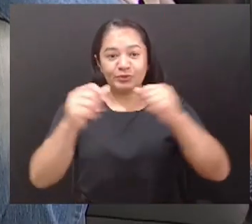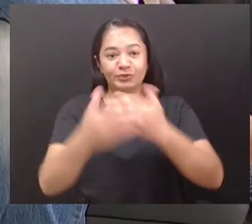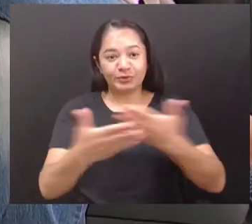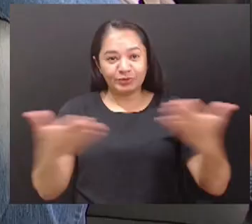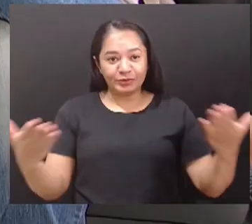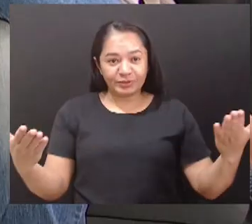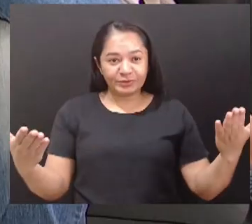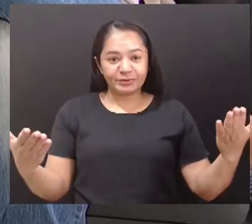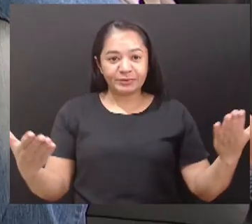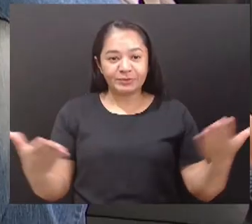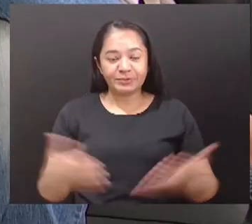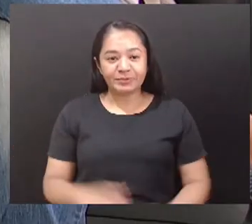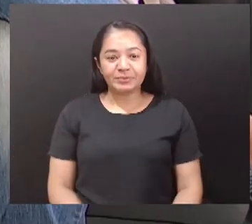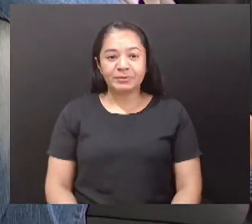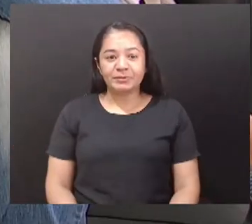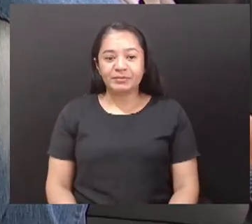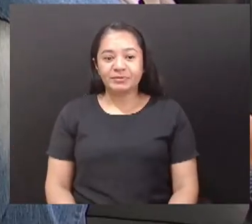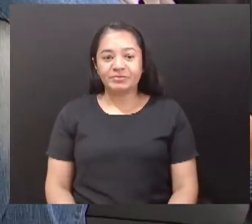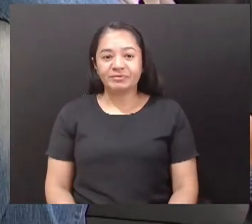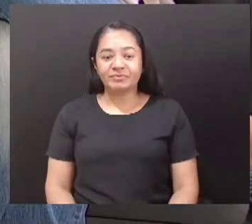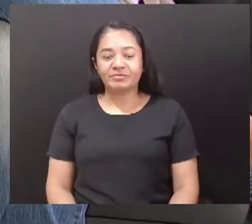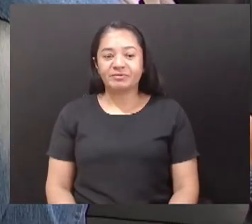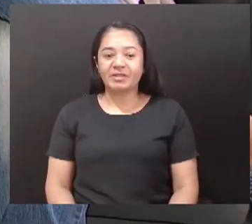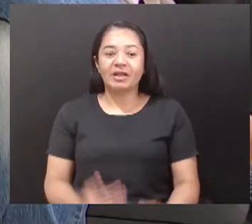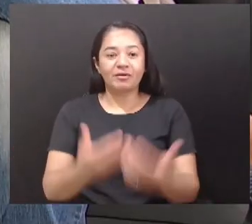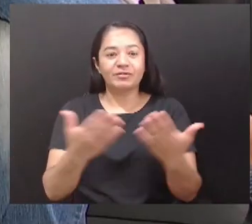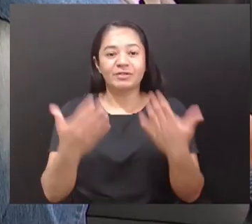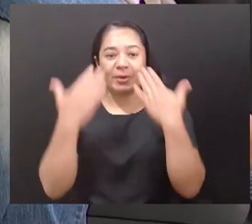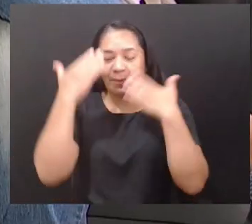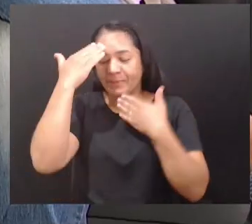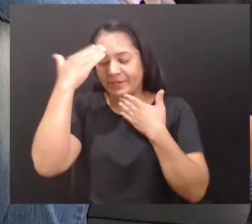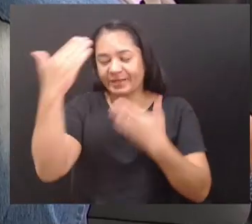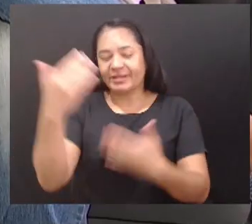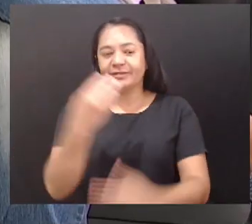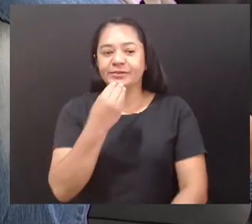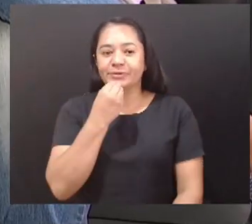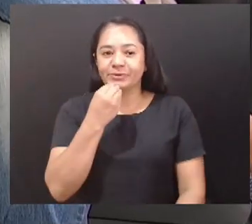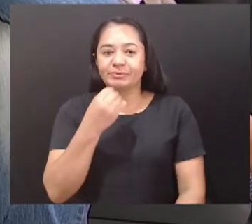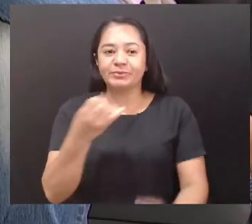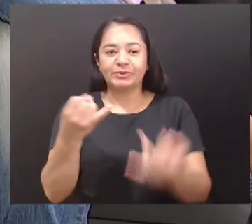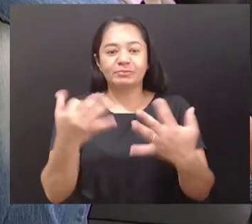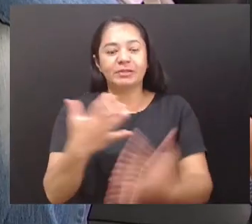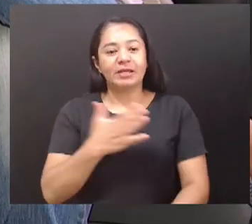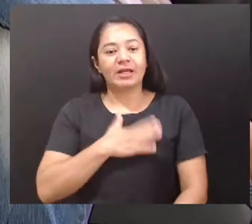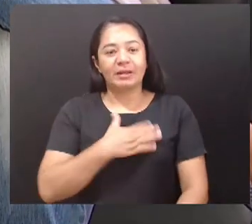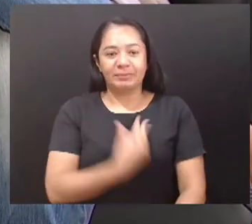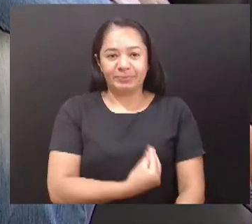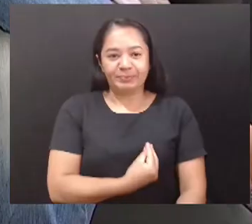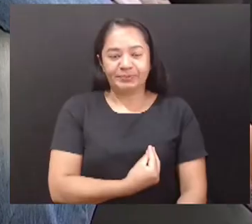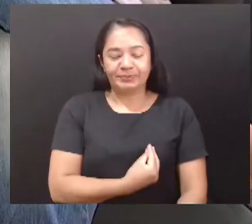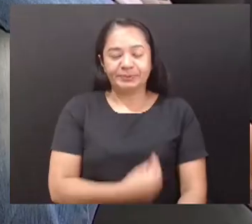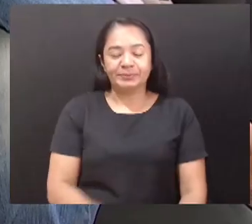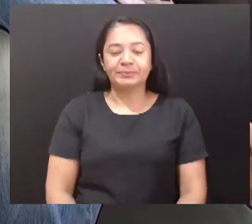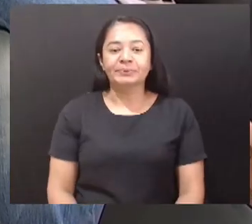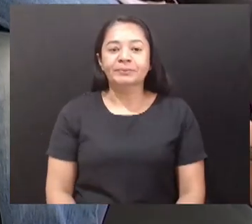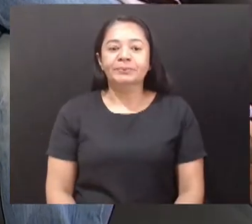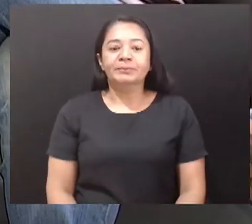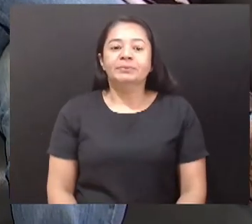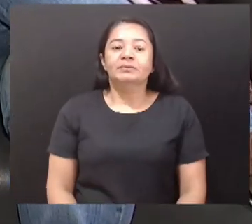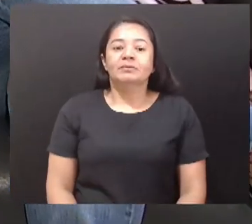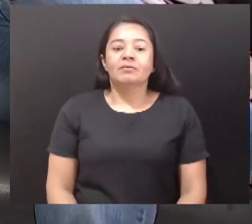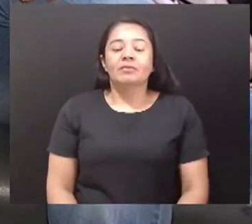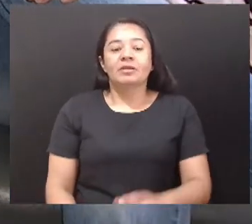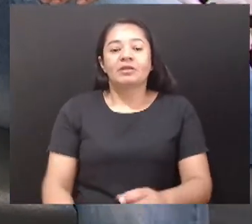E você, Miriam, também, obrigado pela essa oportunidade de estar falando um pouco da minha trajetória. E assim, Dinho veio, o